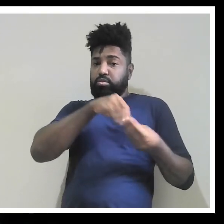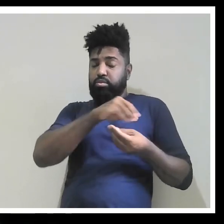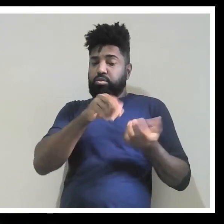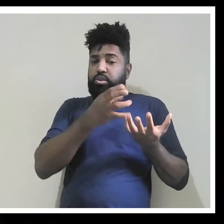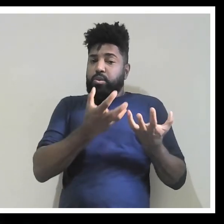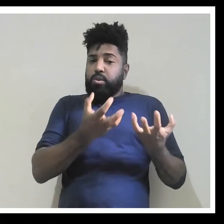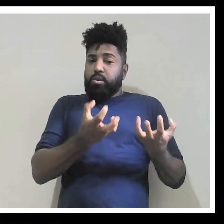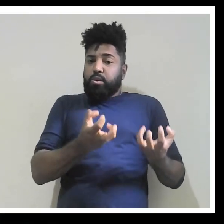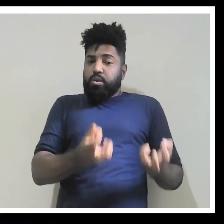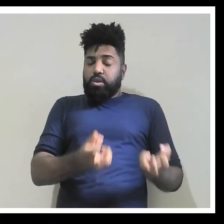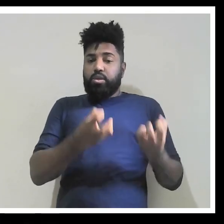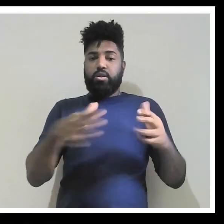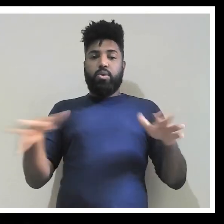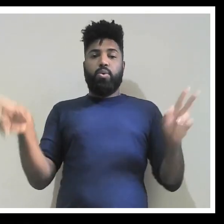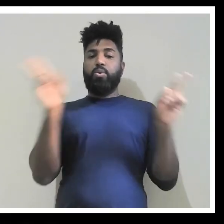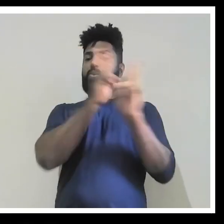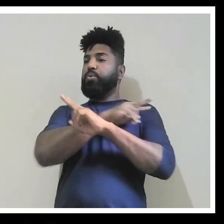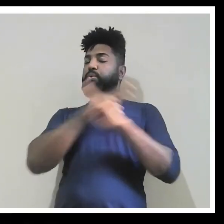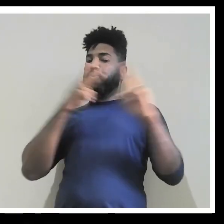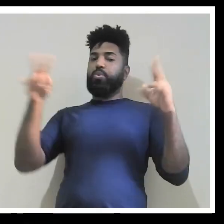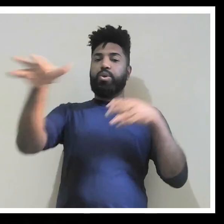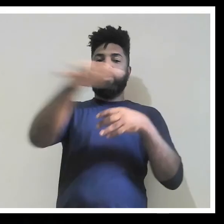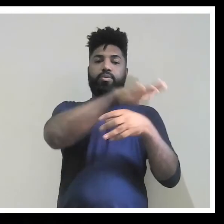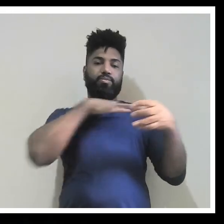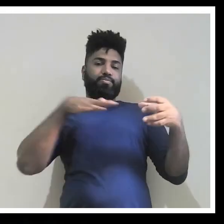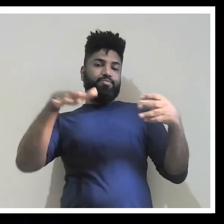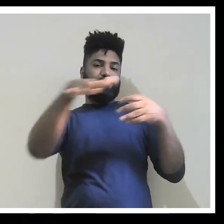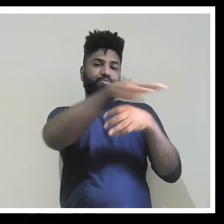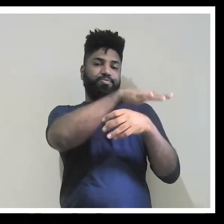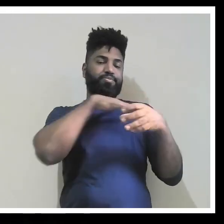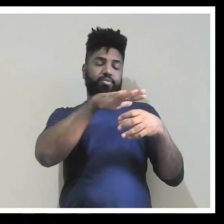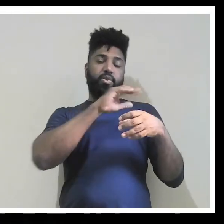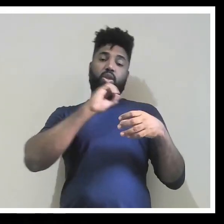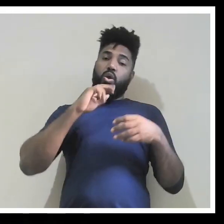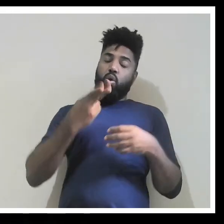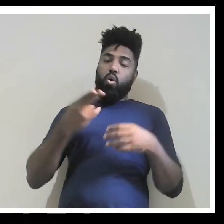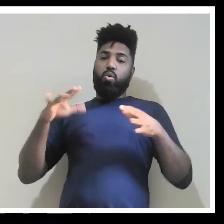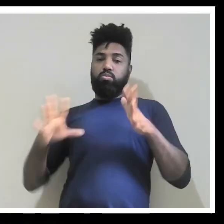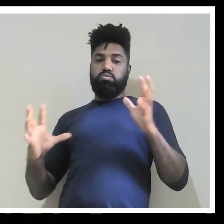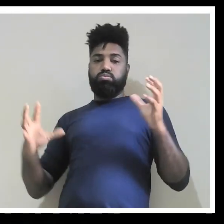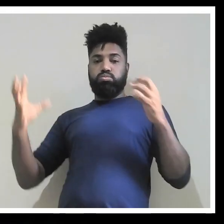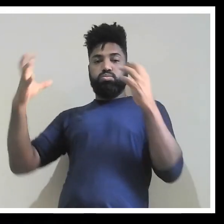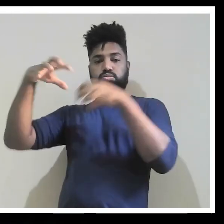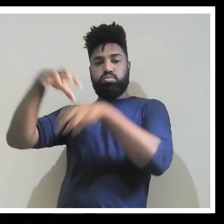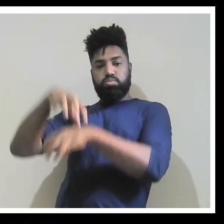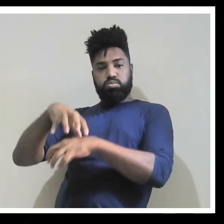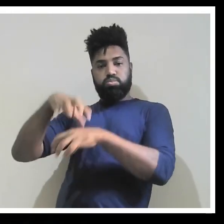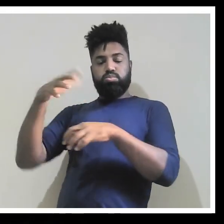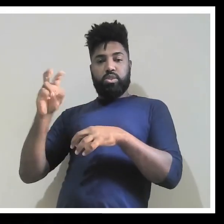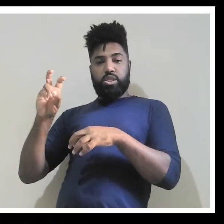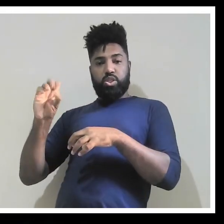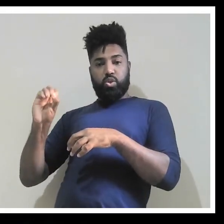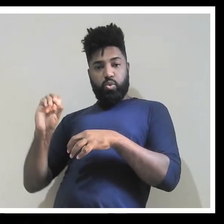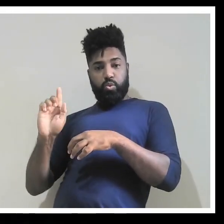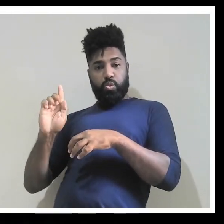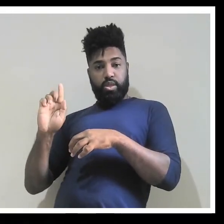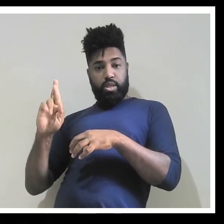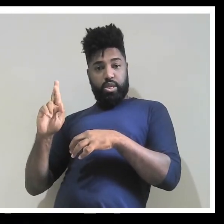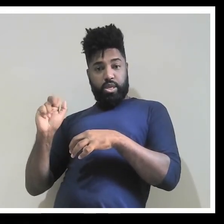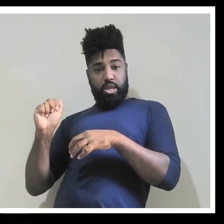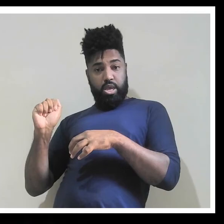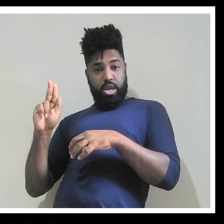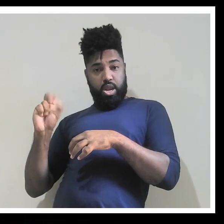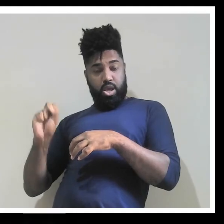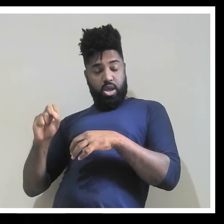em temperatura ambiente mesmo, mas nada impediria de ser seco em estufa a uns 50 graus para poder acelerar esse processo. Nós